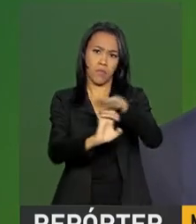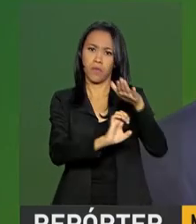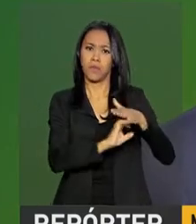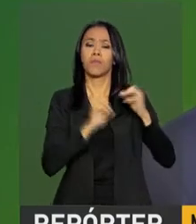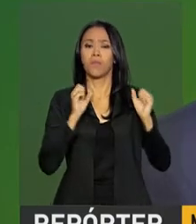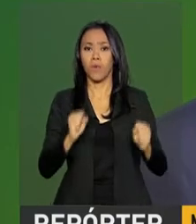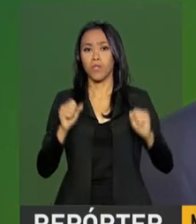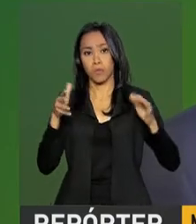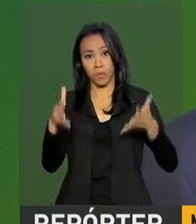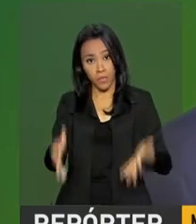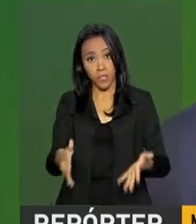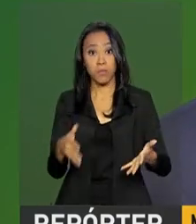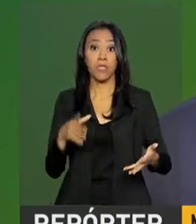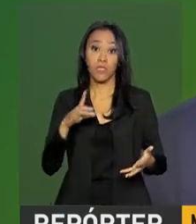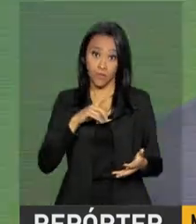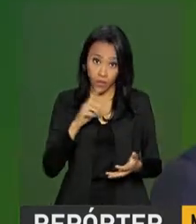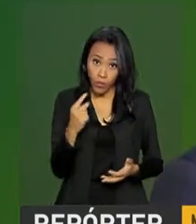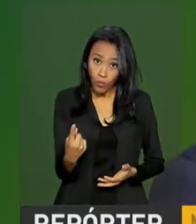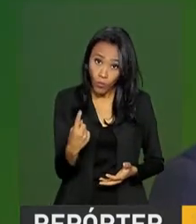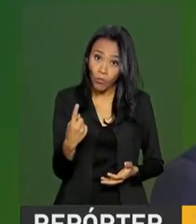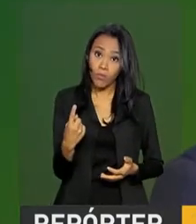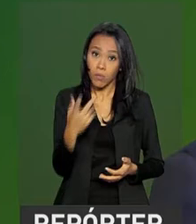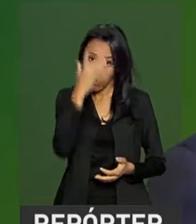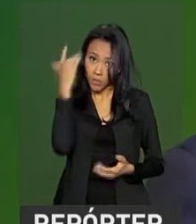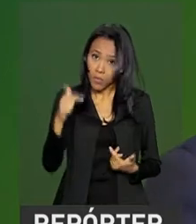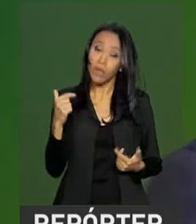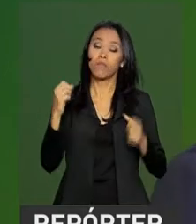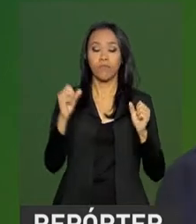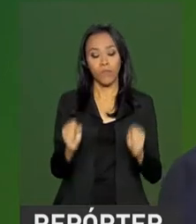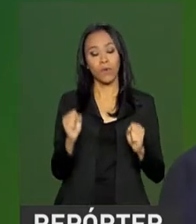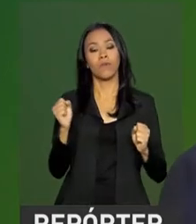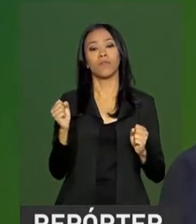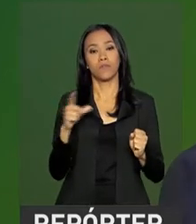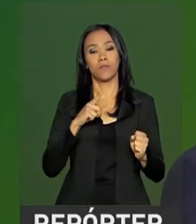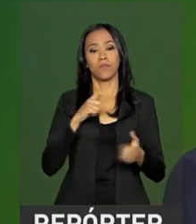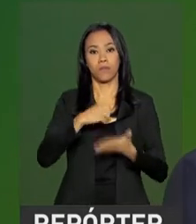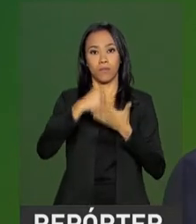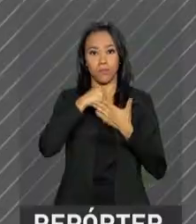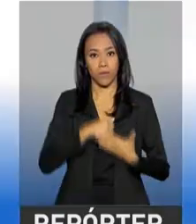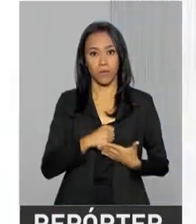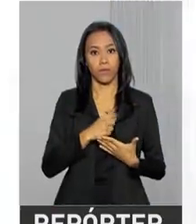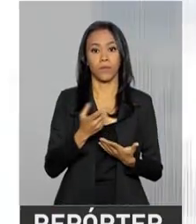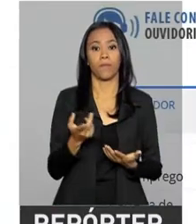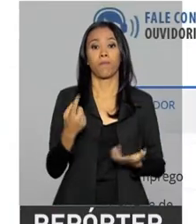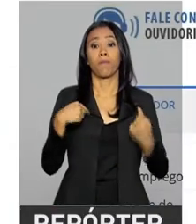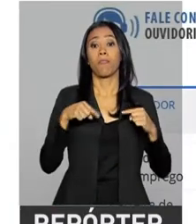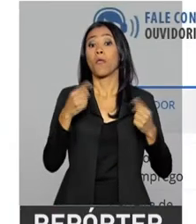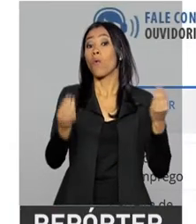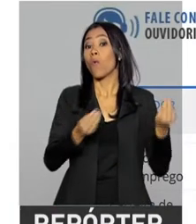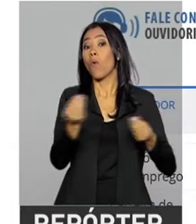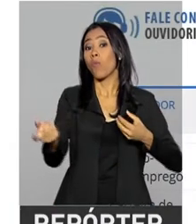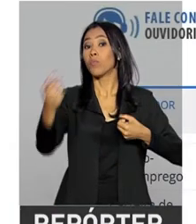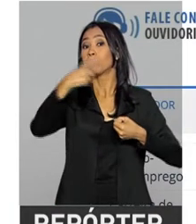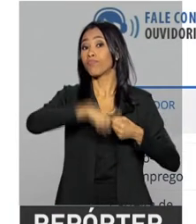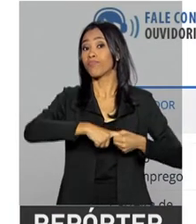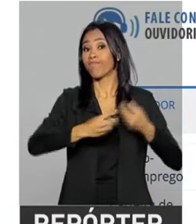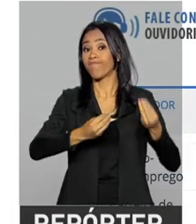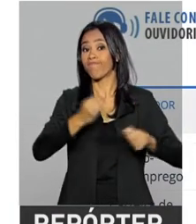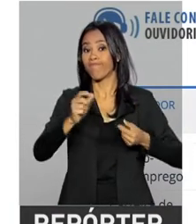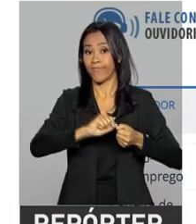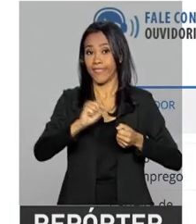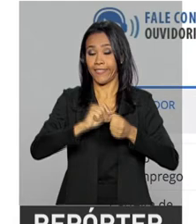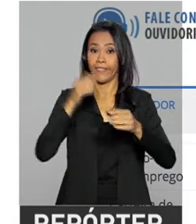a partir de um empregado ela já pode fazer a adesão é um importante benefício as empresas oferecem para os seus empregados para aderir ao programa o empresário deve